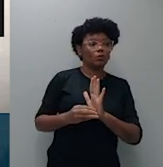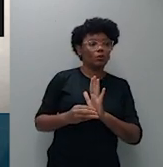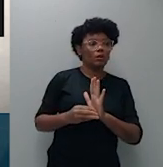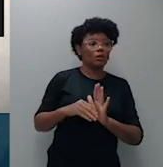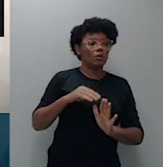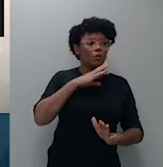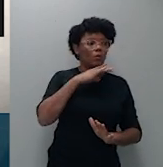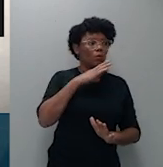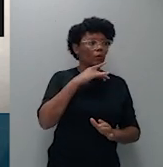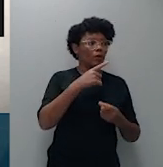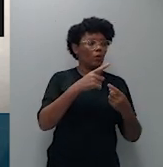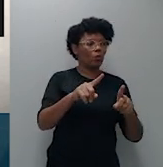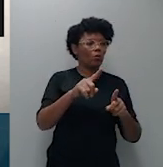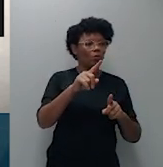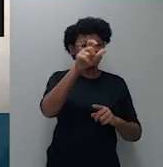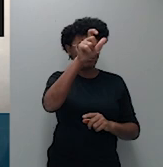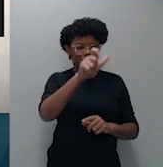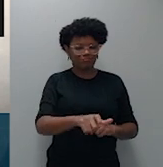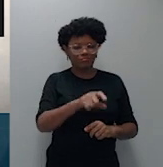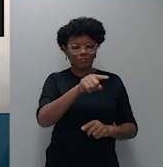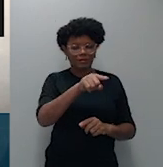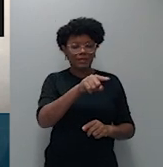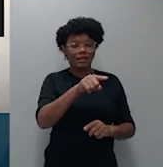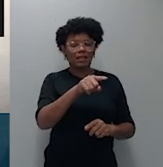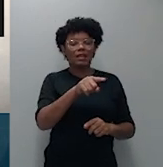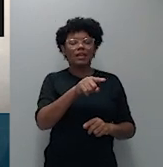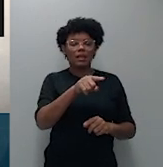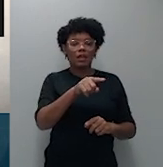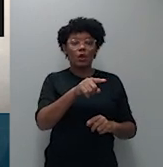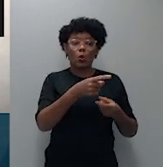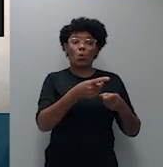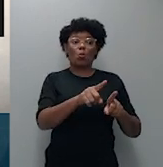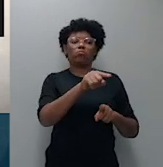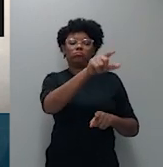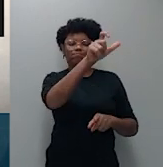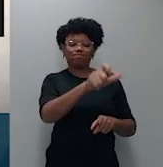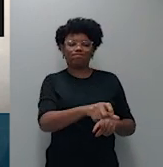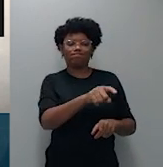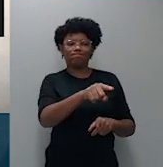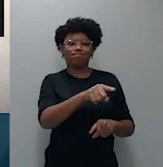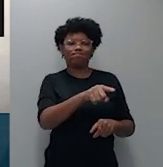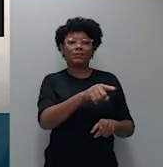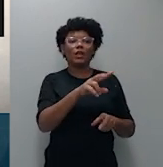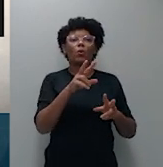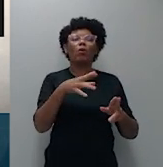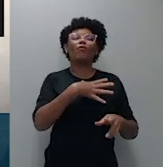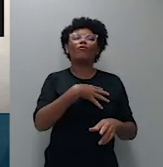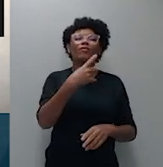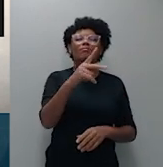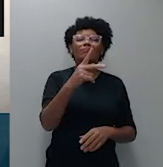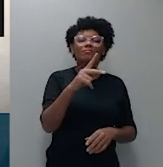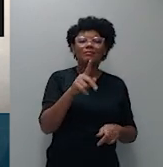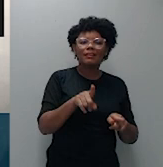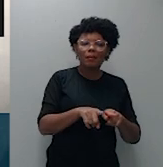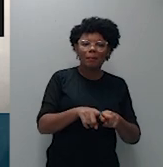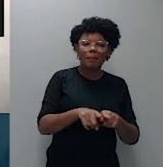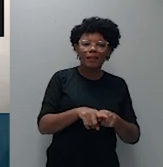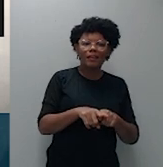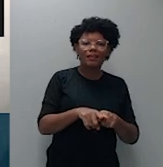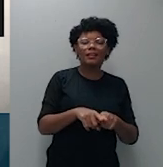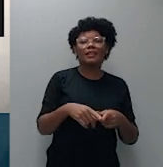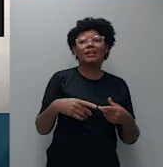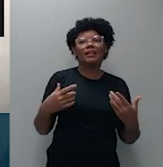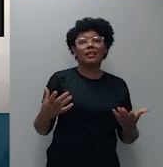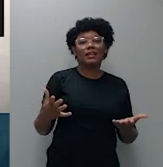que denigre a imagem do autor e o expõe de forma abusiva abusiva tal como seu filho